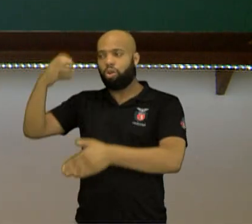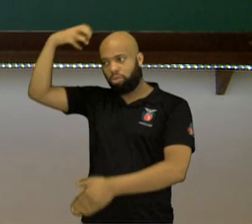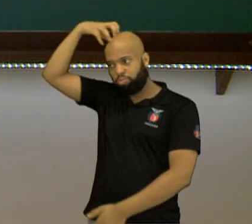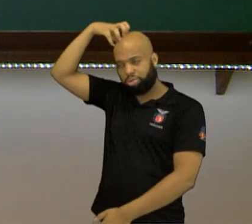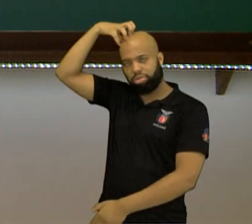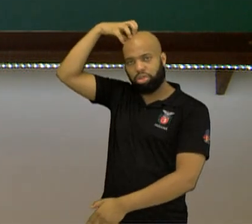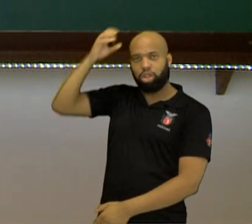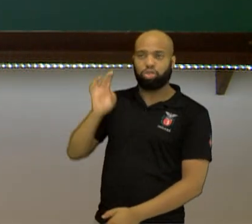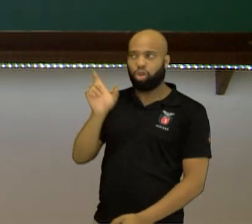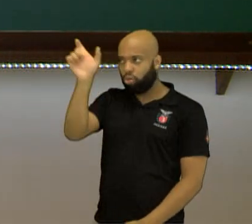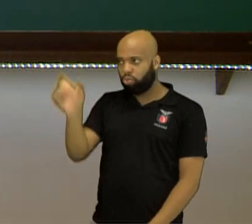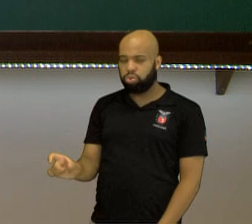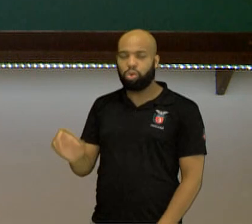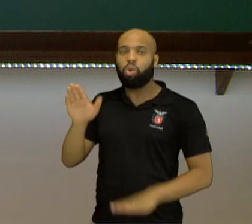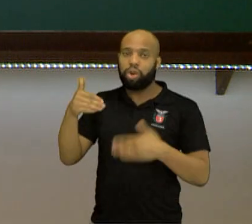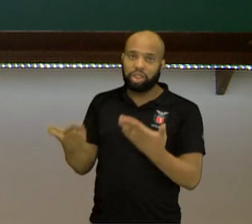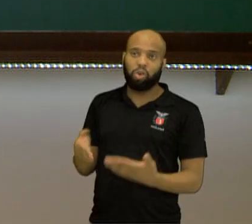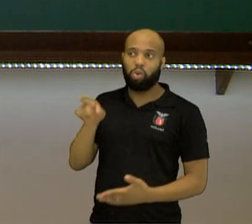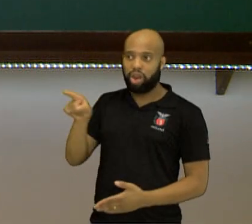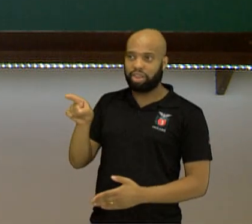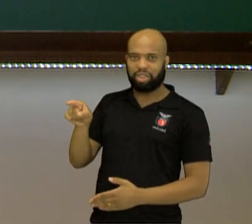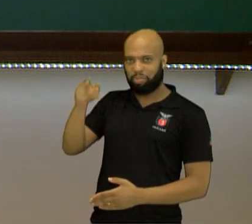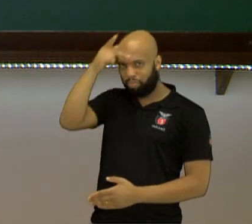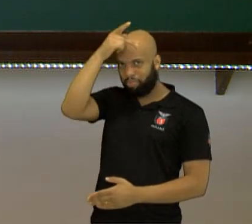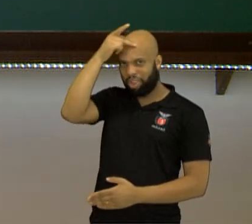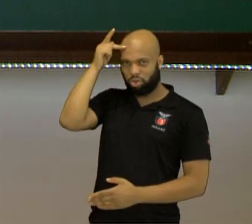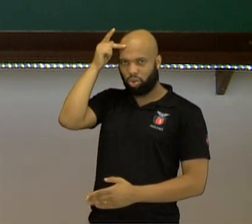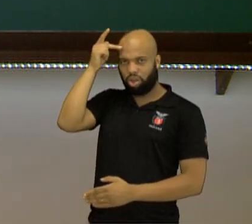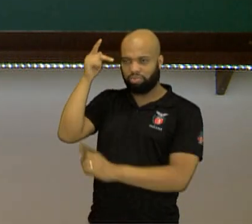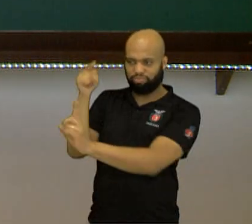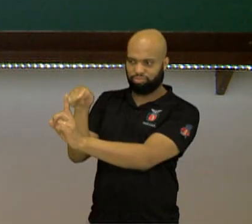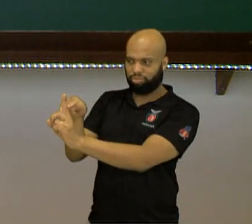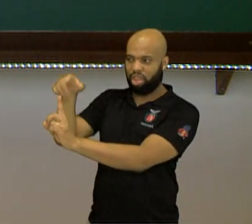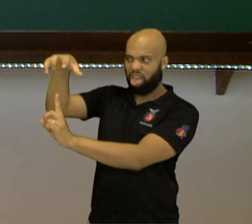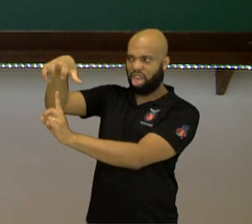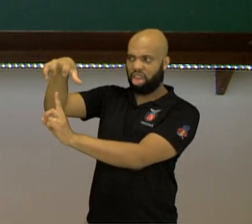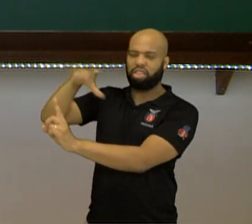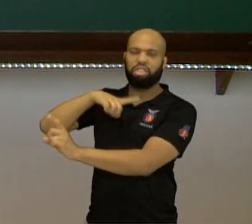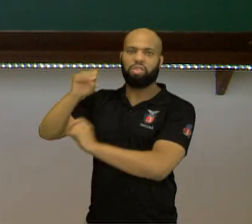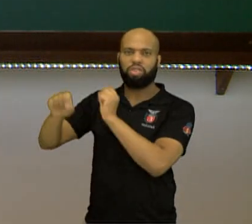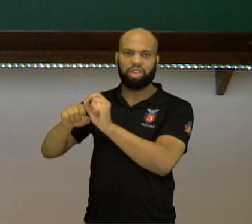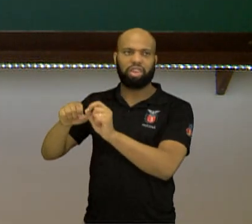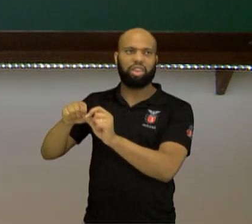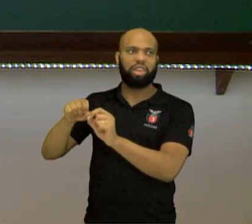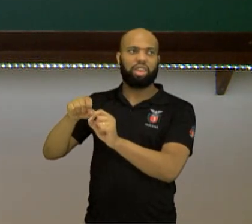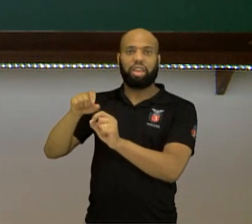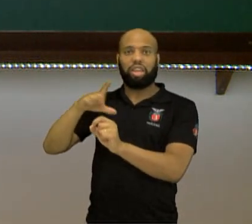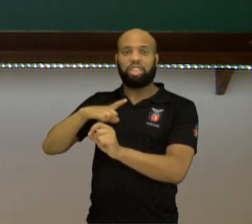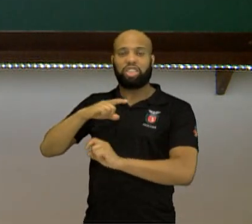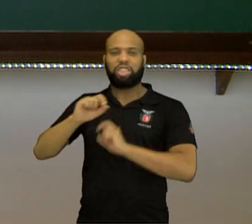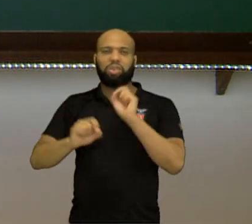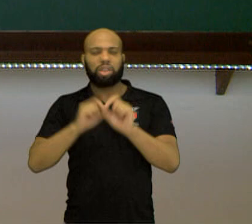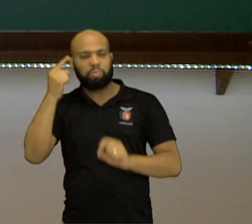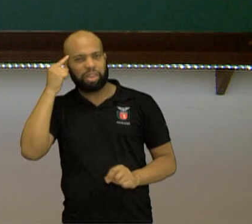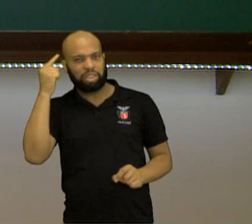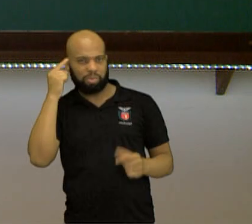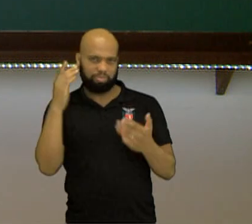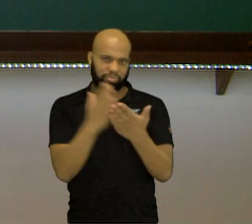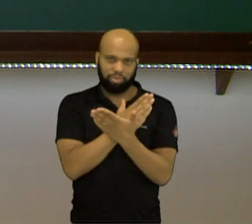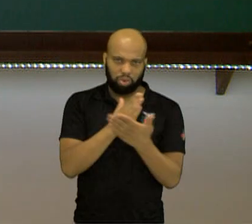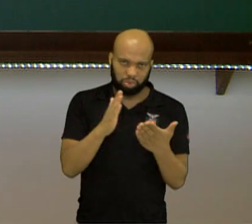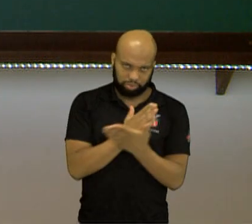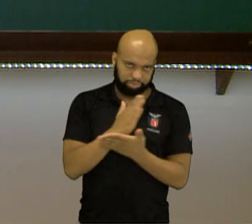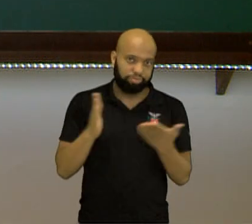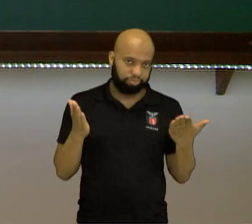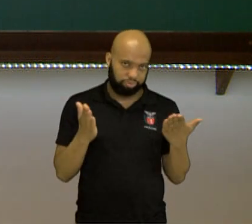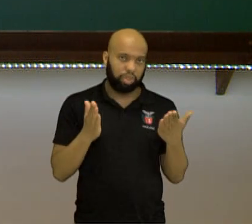só, essa pessoa muitas vezes era orientada politicamente de acordo com seus preceitos,